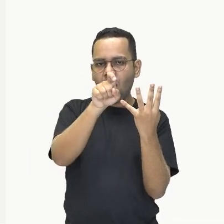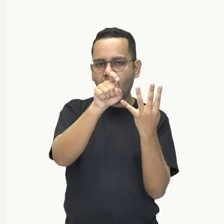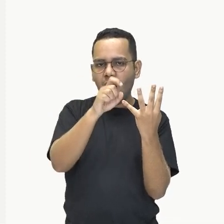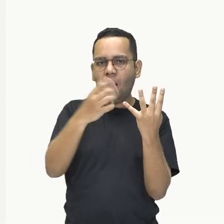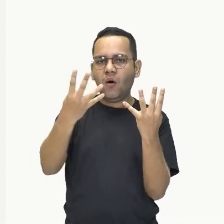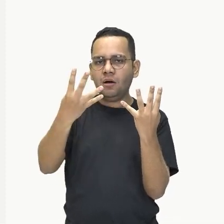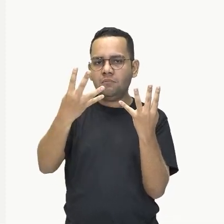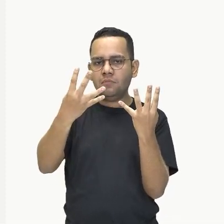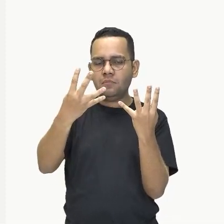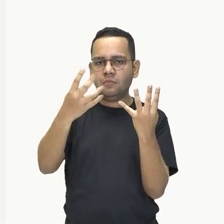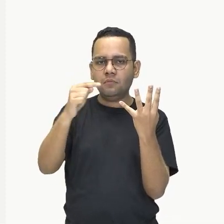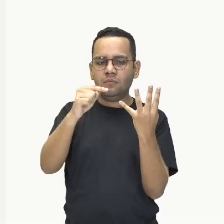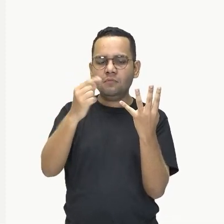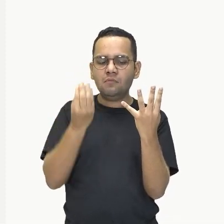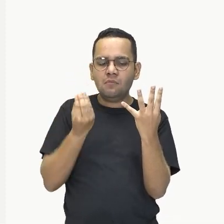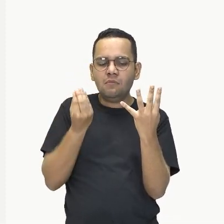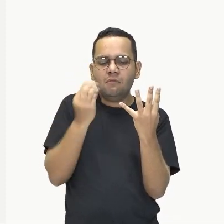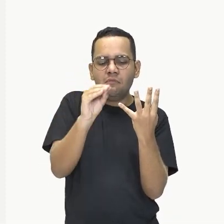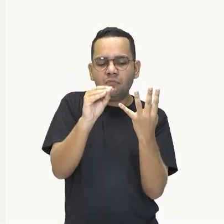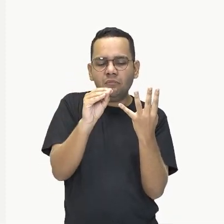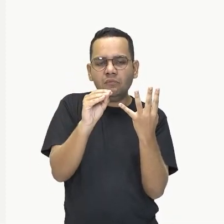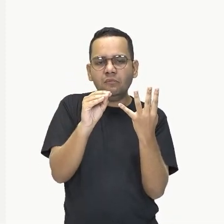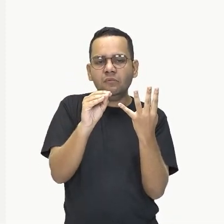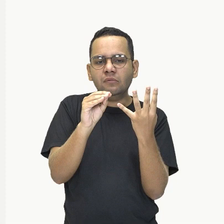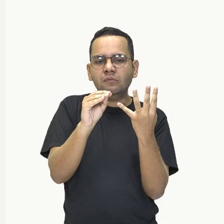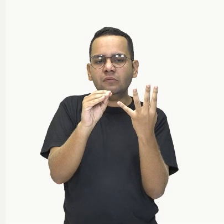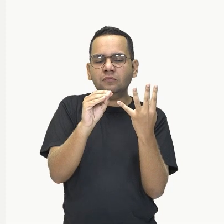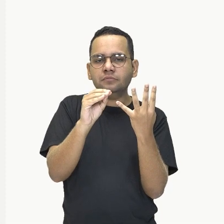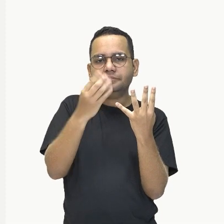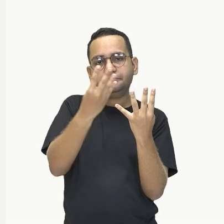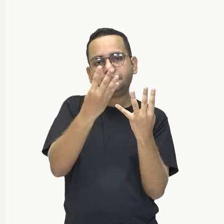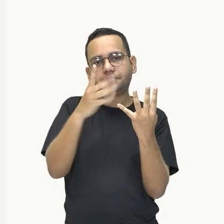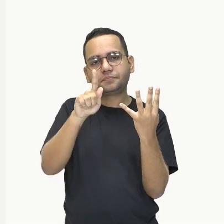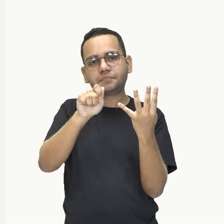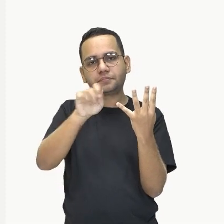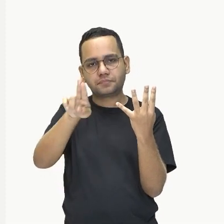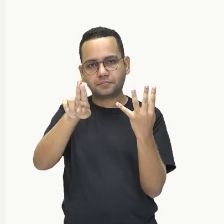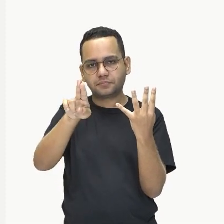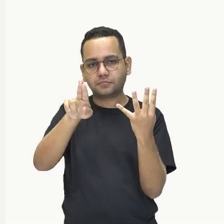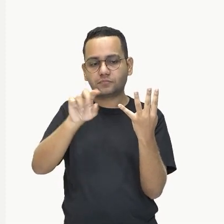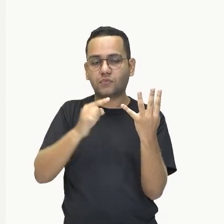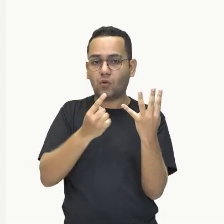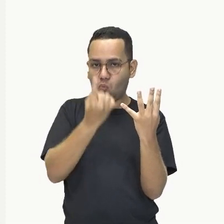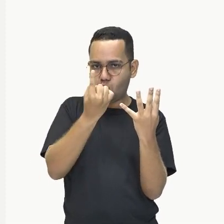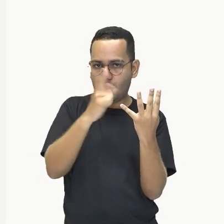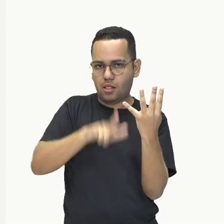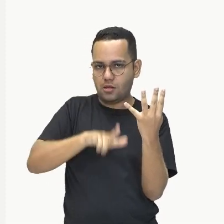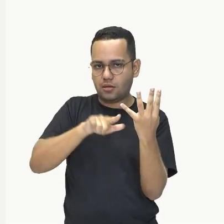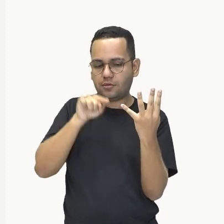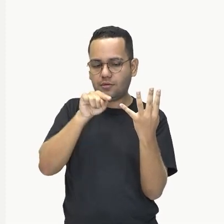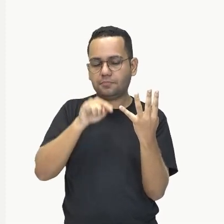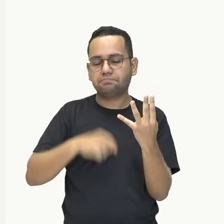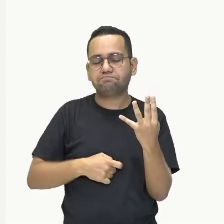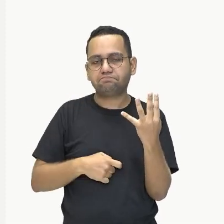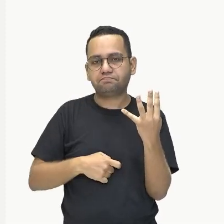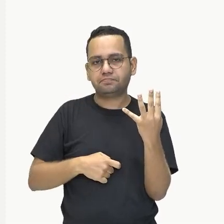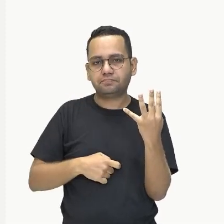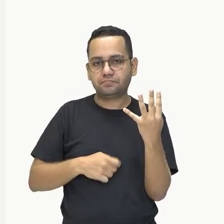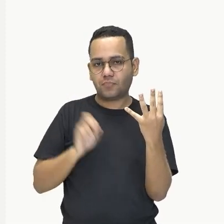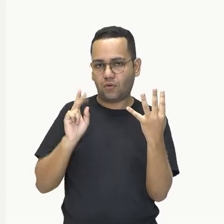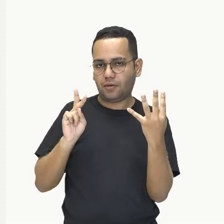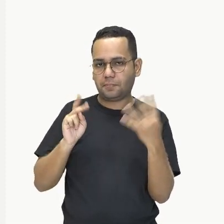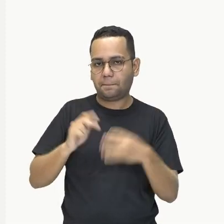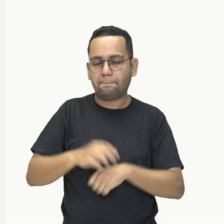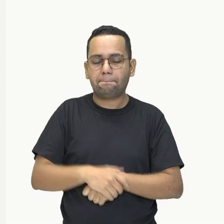quarta, apenas um expoente, nosso expoente é 4, então é quarto grau.